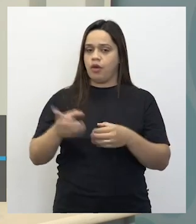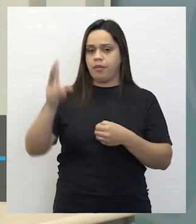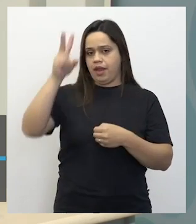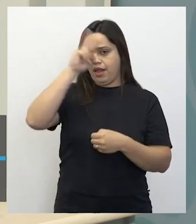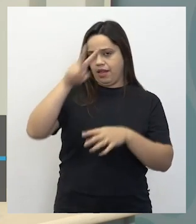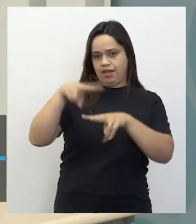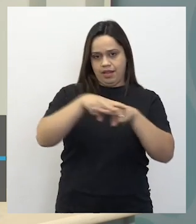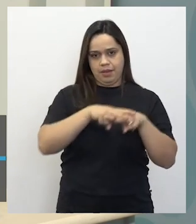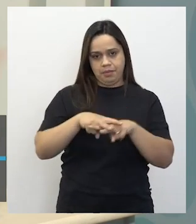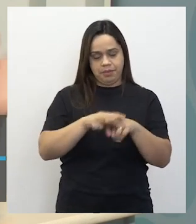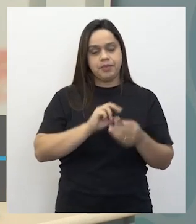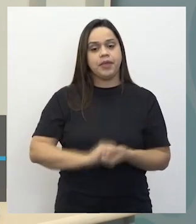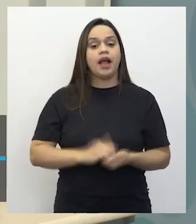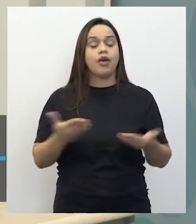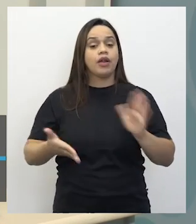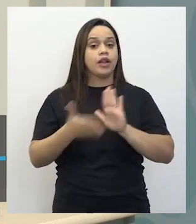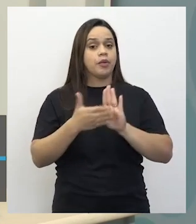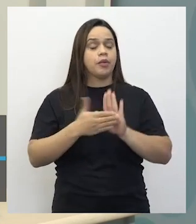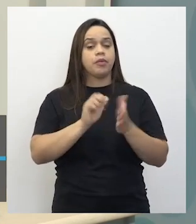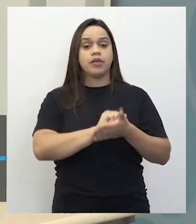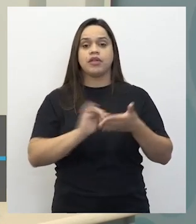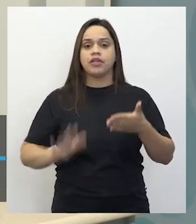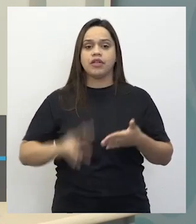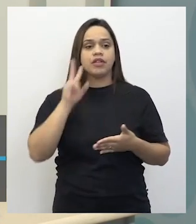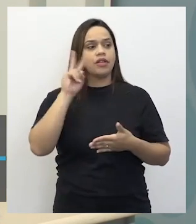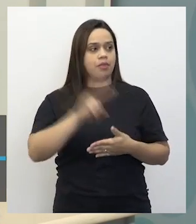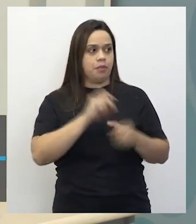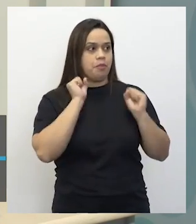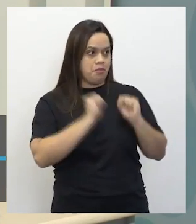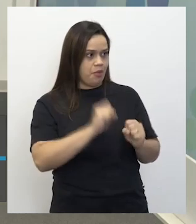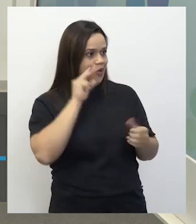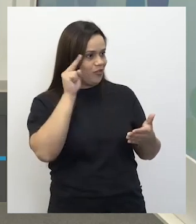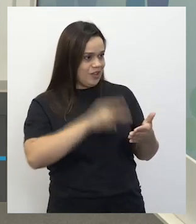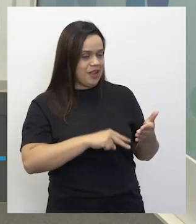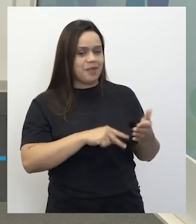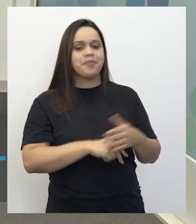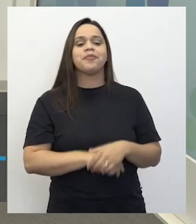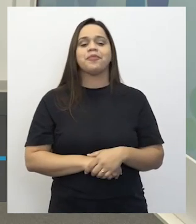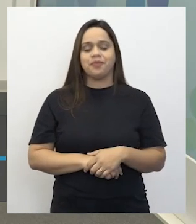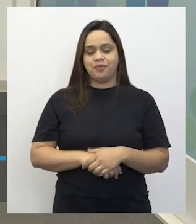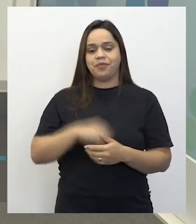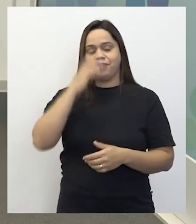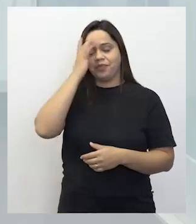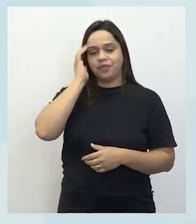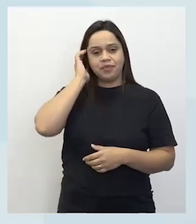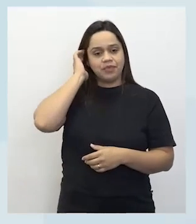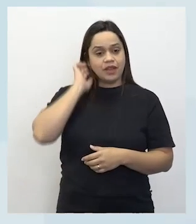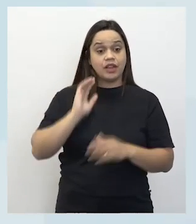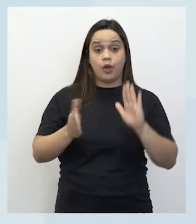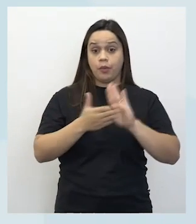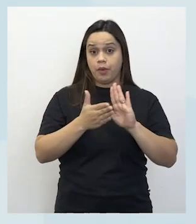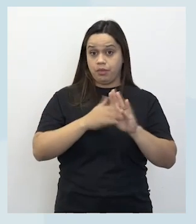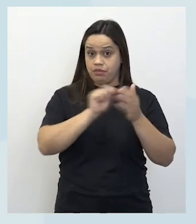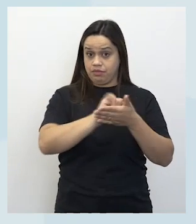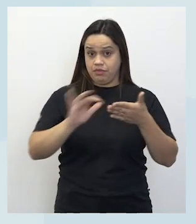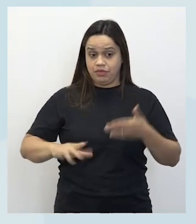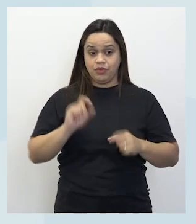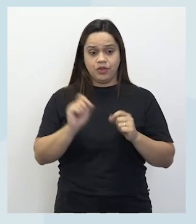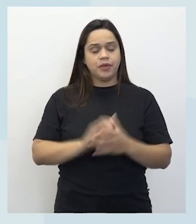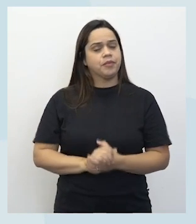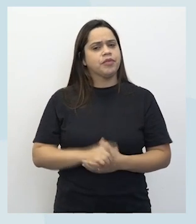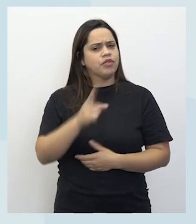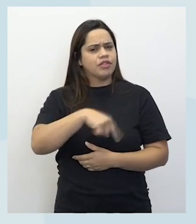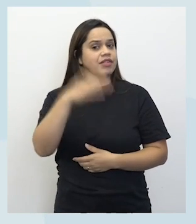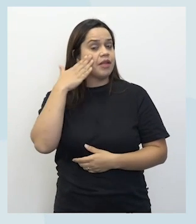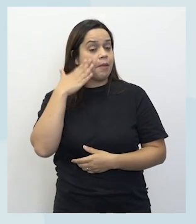mesmo. Aí tem uma proposta de atividade. O que você acha de ler para eles, essa proposta? Muito bem, proposta de atividade. Que tal